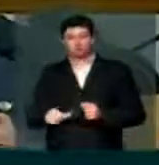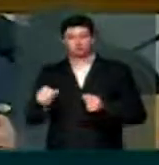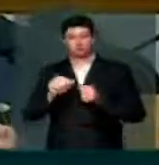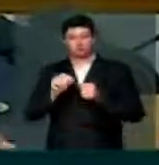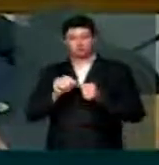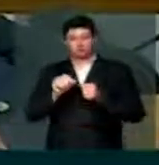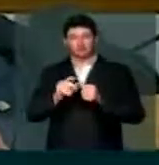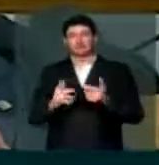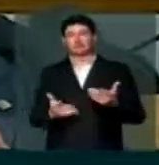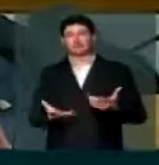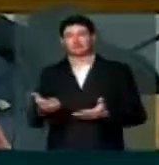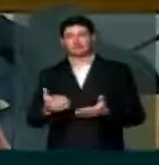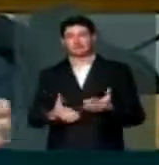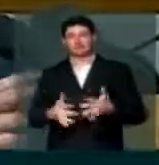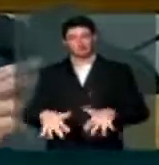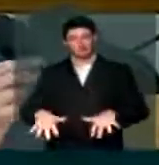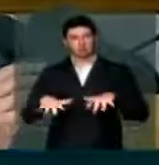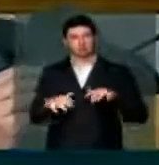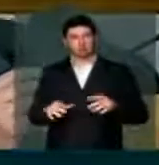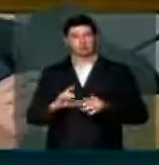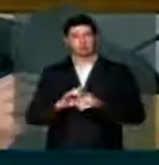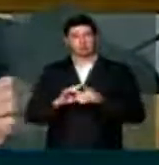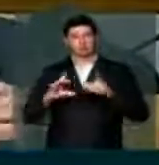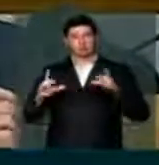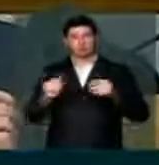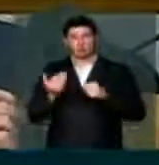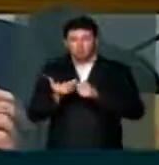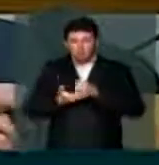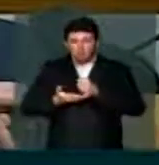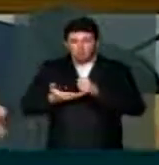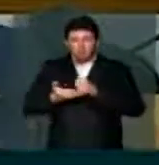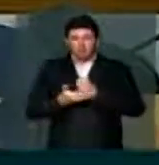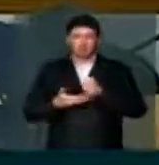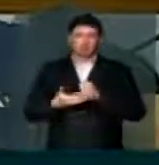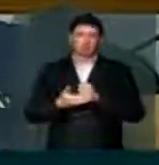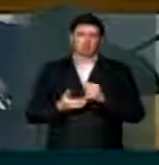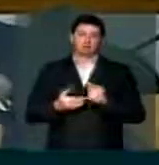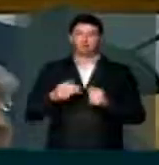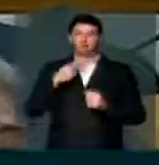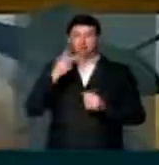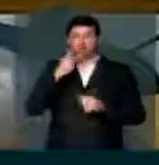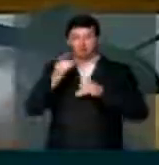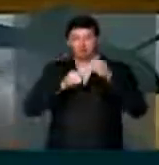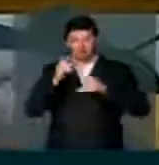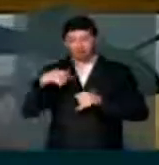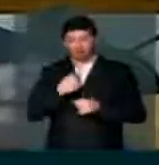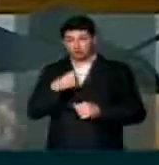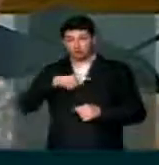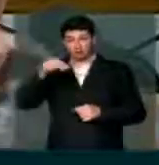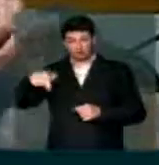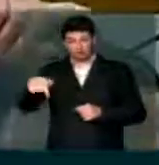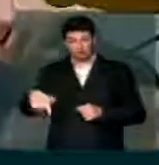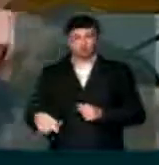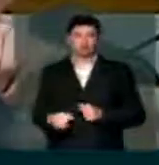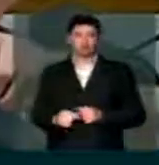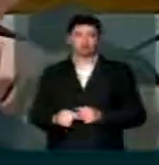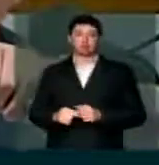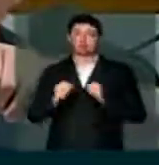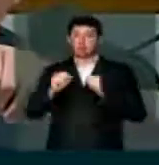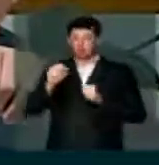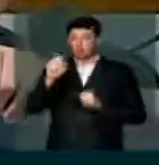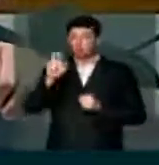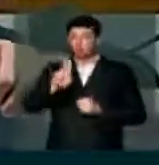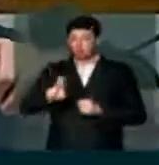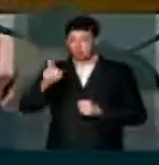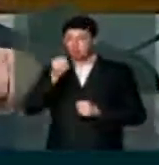levar para uma sessão que permitisse minimamente o uso das informações que nós temos aqui, que poderia ser muito útil